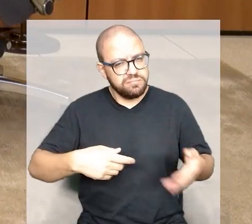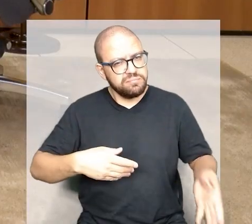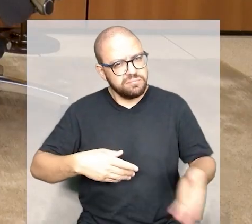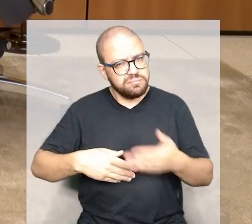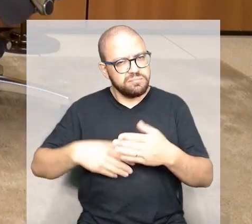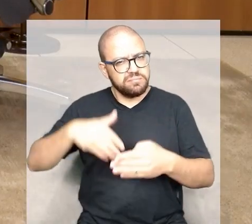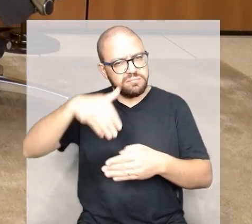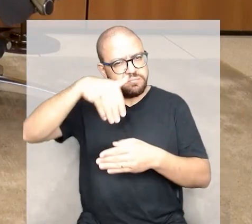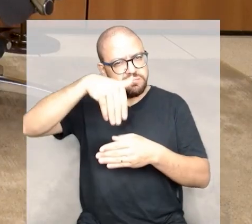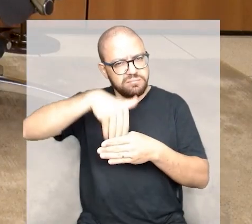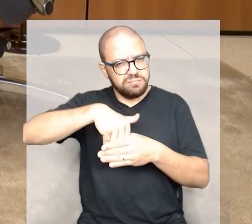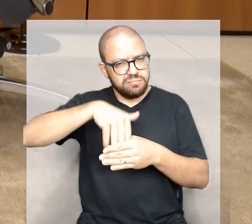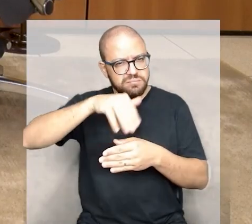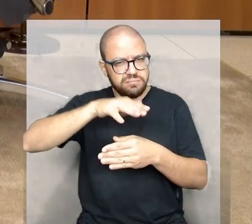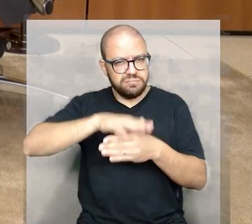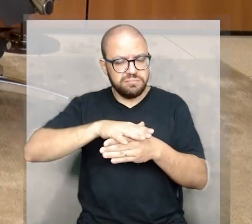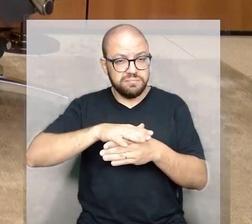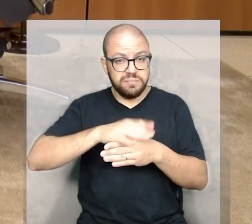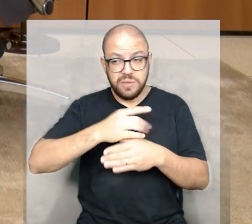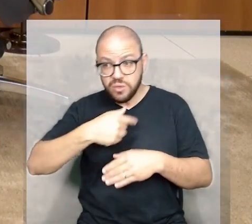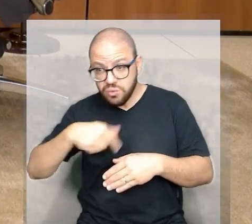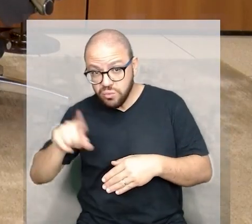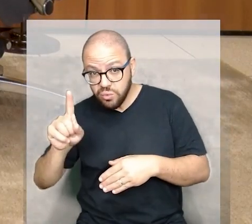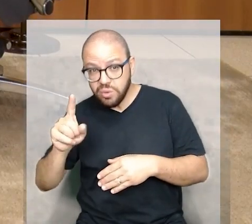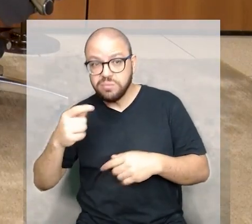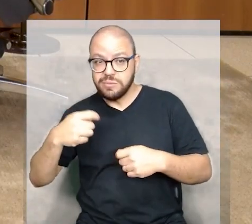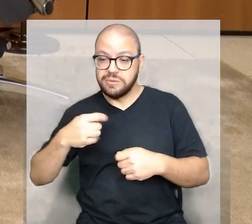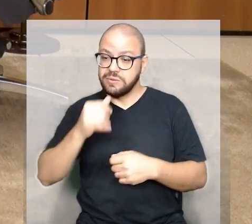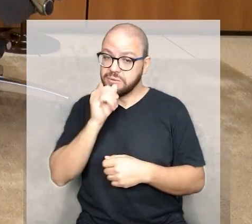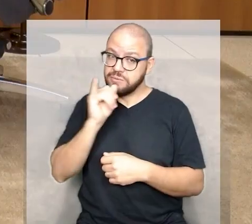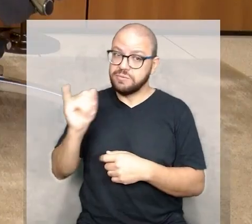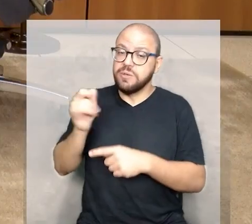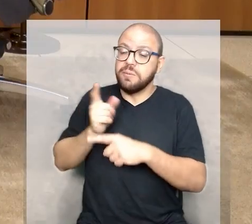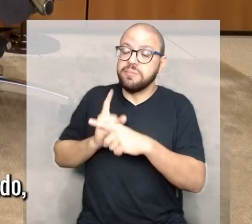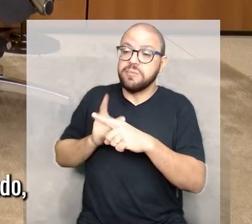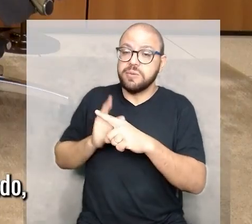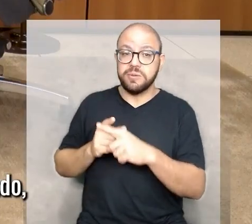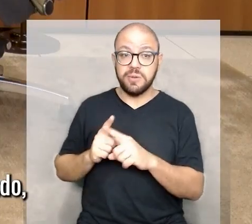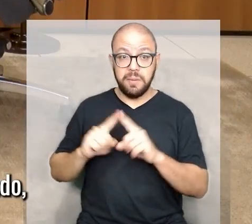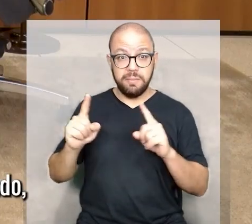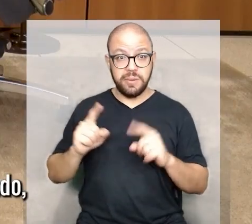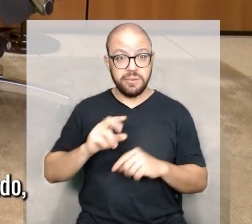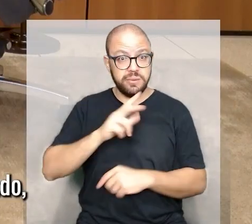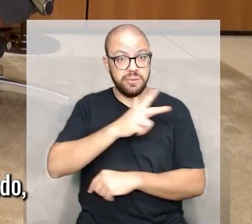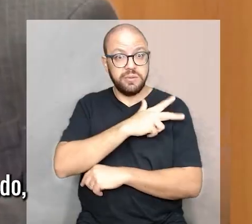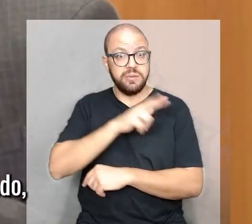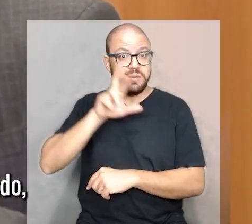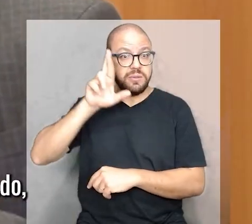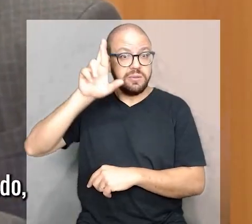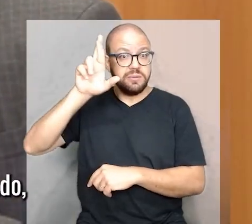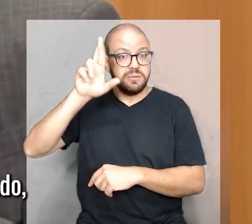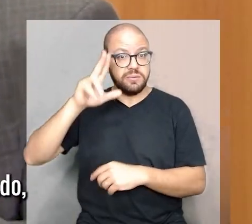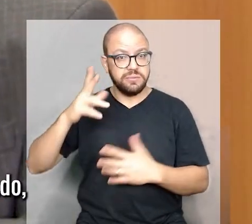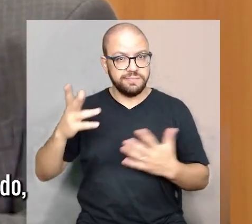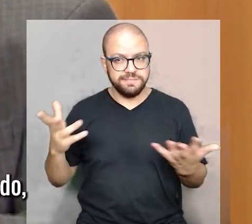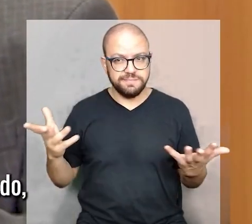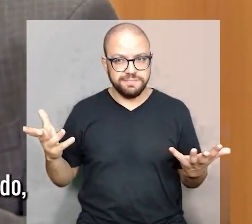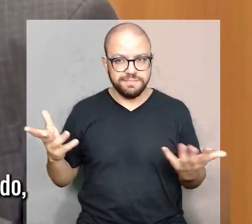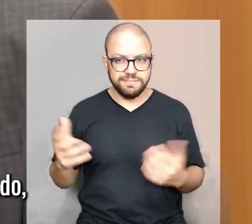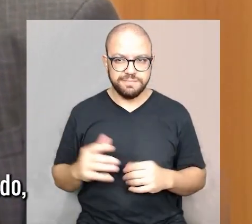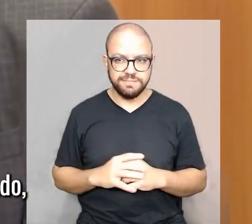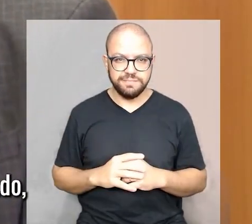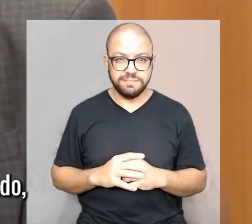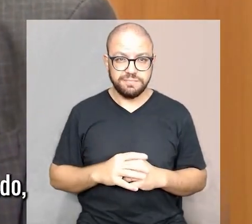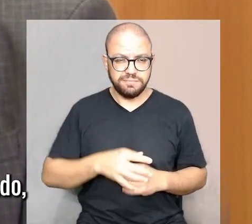de votar, se não for por algum motivo tem que justificar. Mas o empregador, o agente público que estava ali